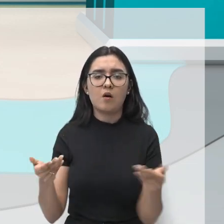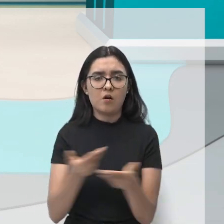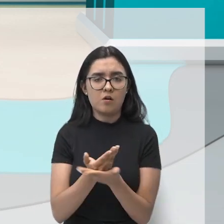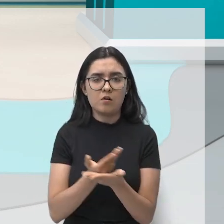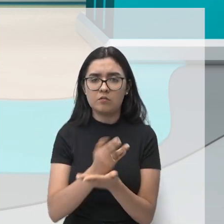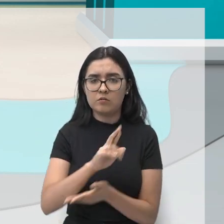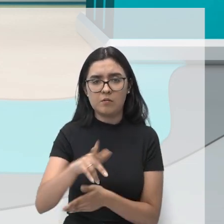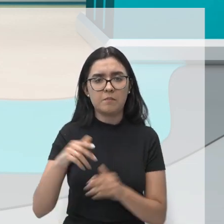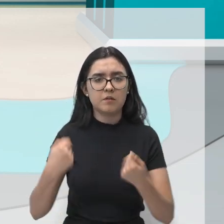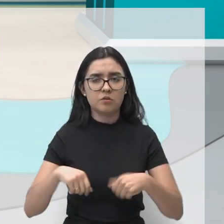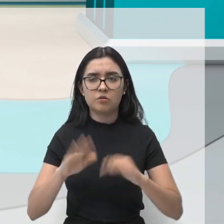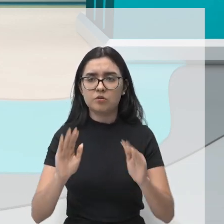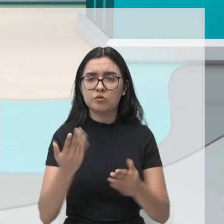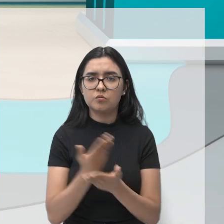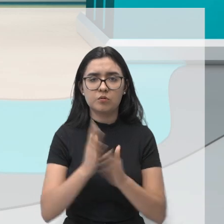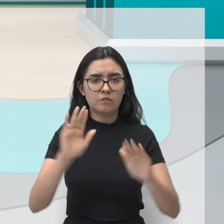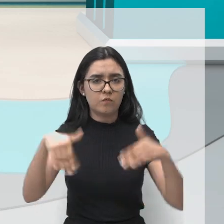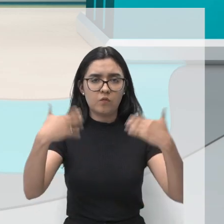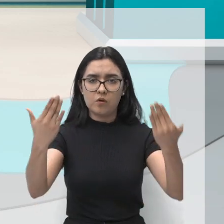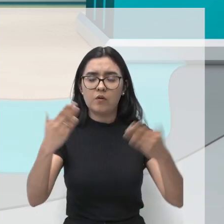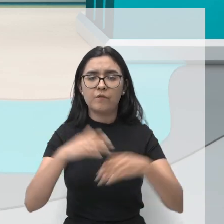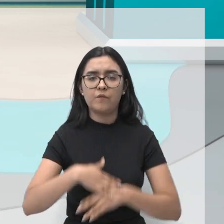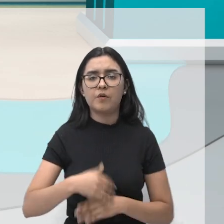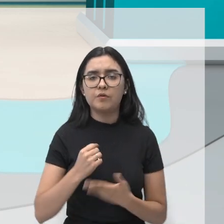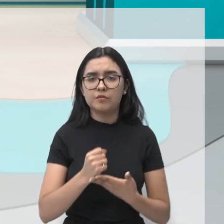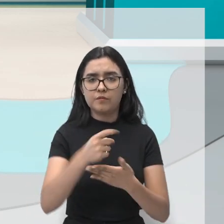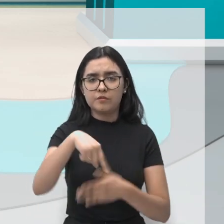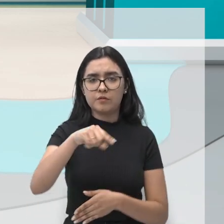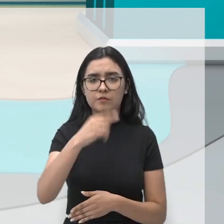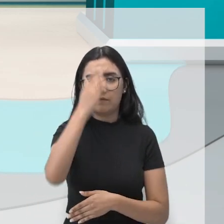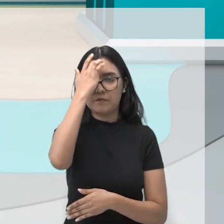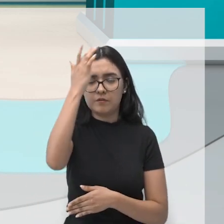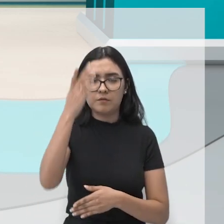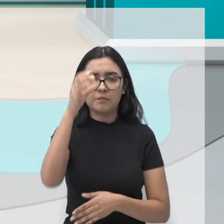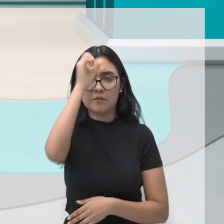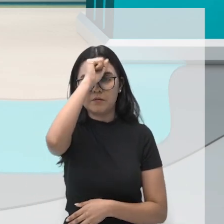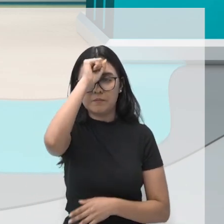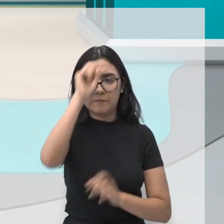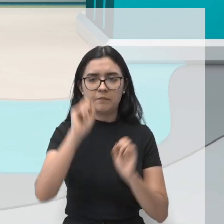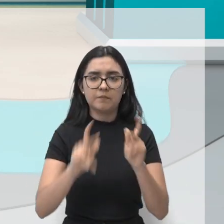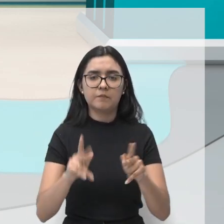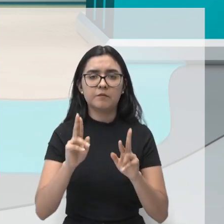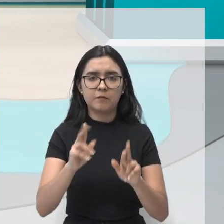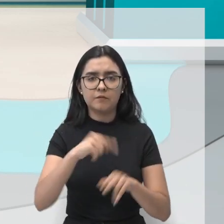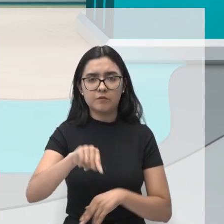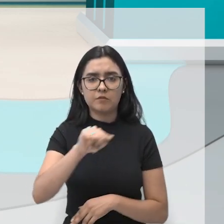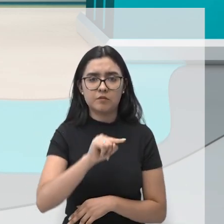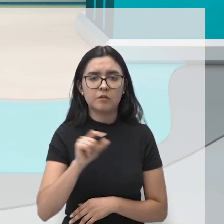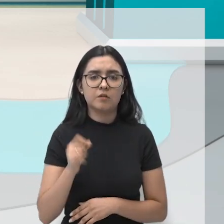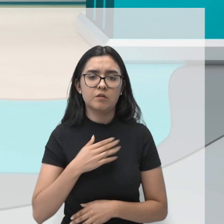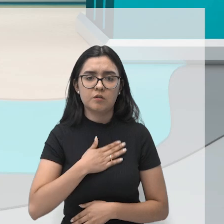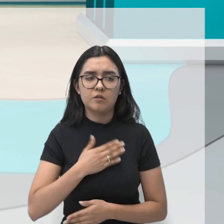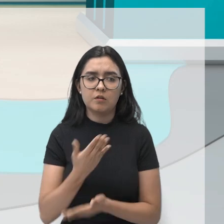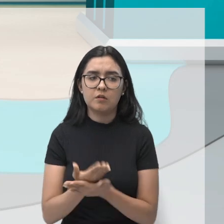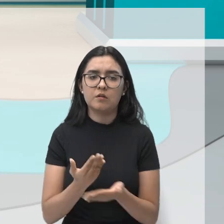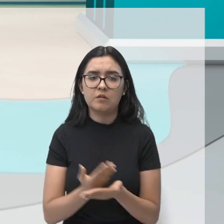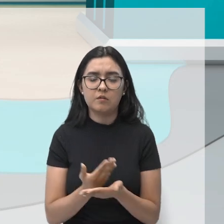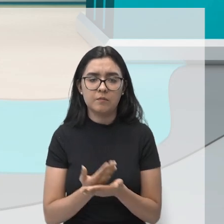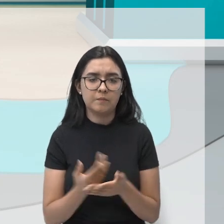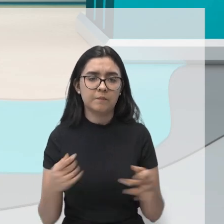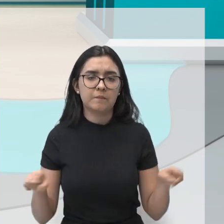somente a esse momento de aula, vão além. Isso vai facilitar o aprendizado de vocês. Tá bom, gente? Eu espero que vocês